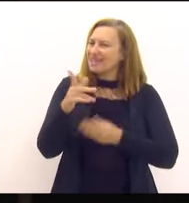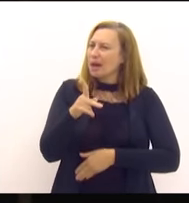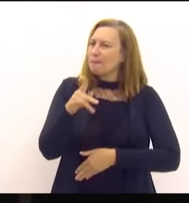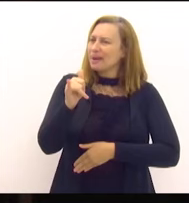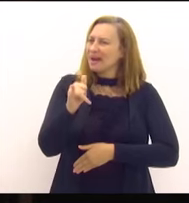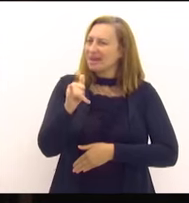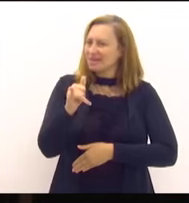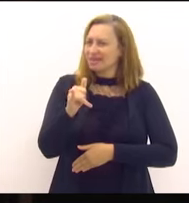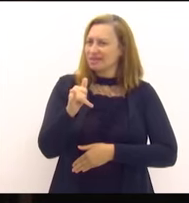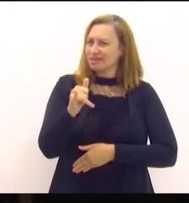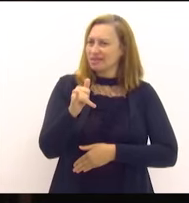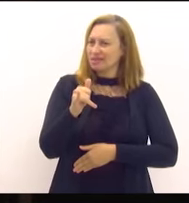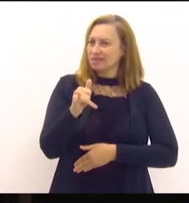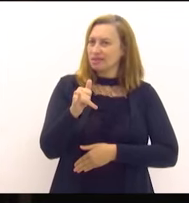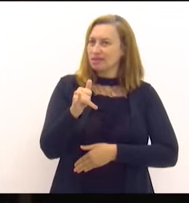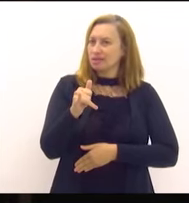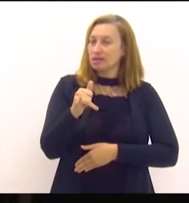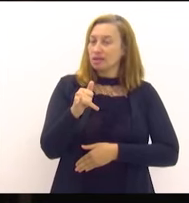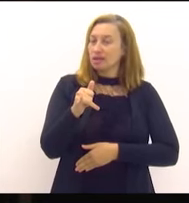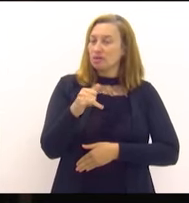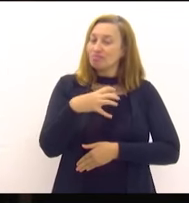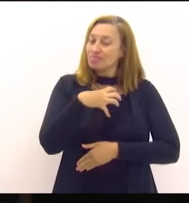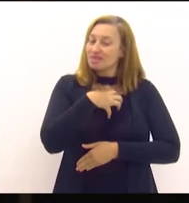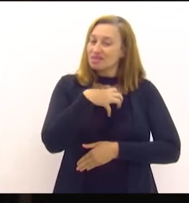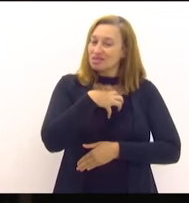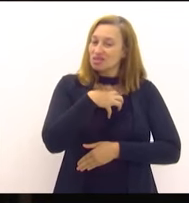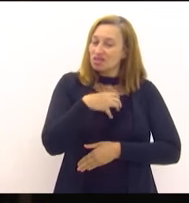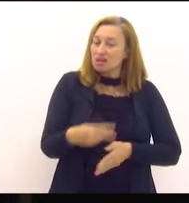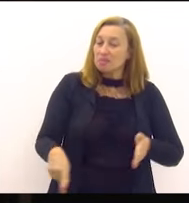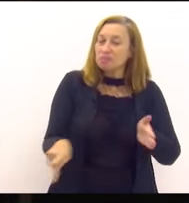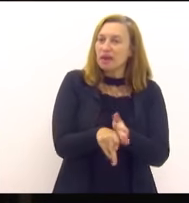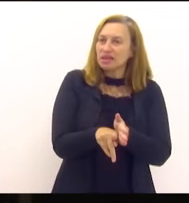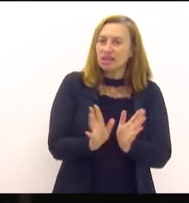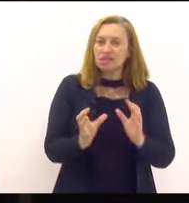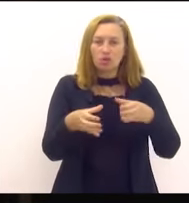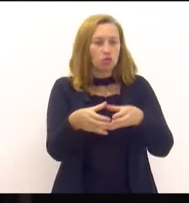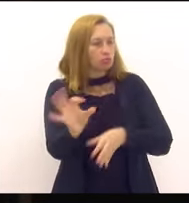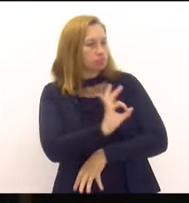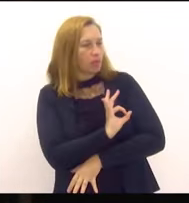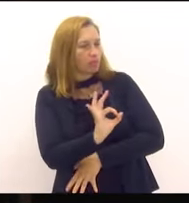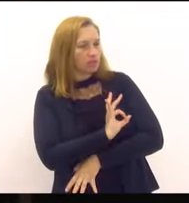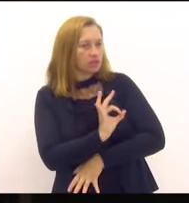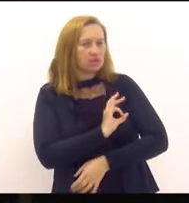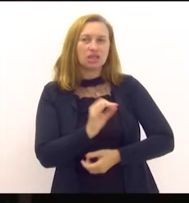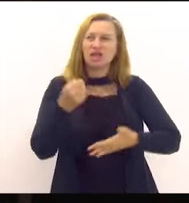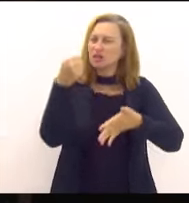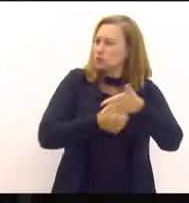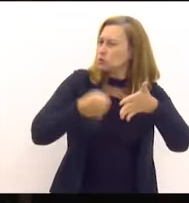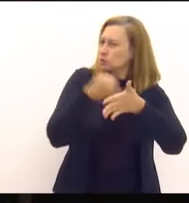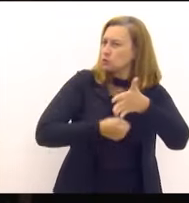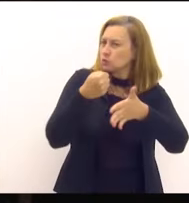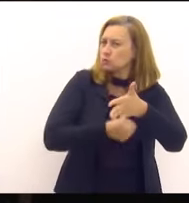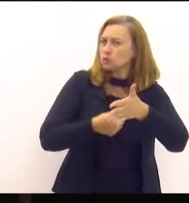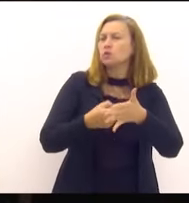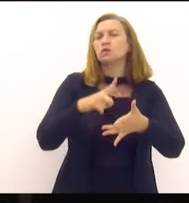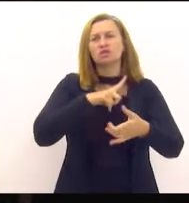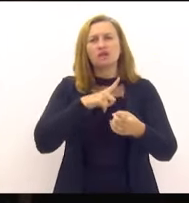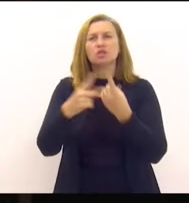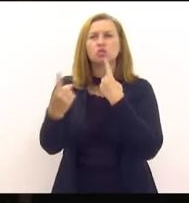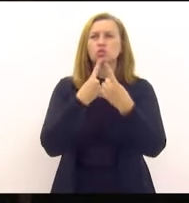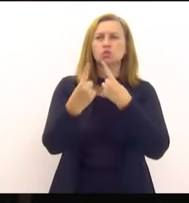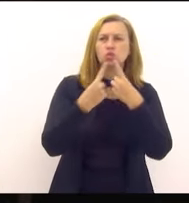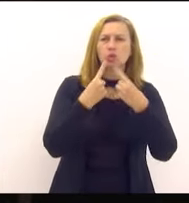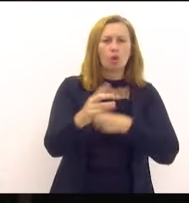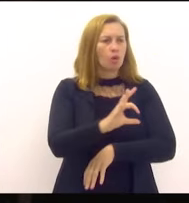para vir ao mundo e veio a fórceps. Porque nós insistimos muitas vezes para que houvesse diálogo por parte